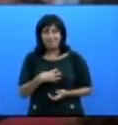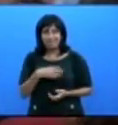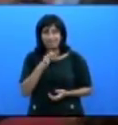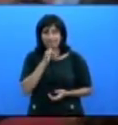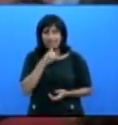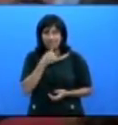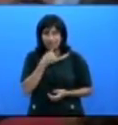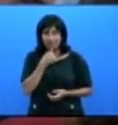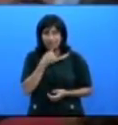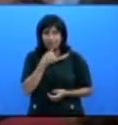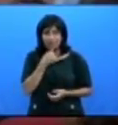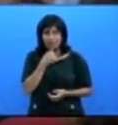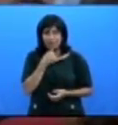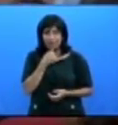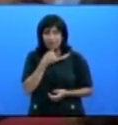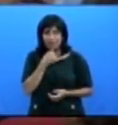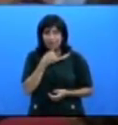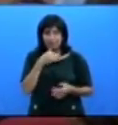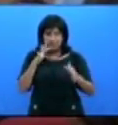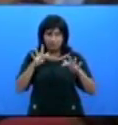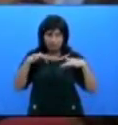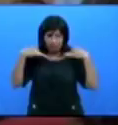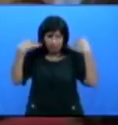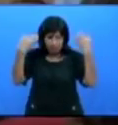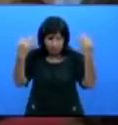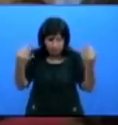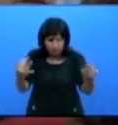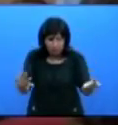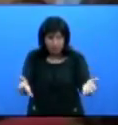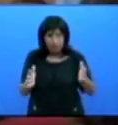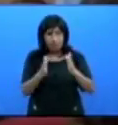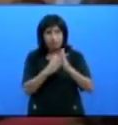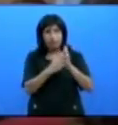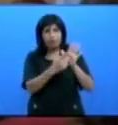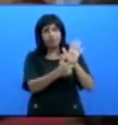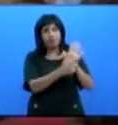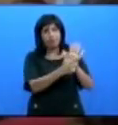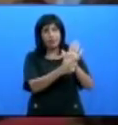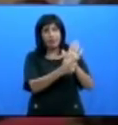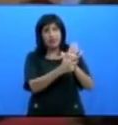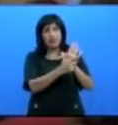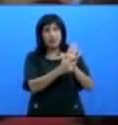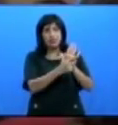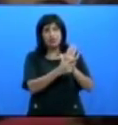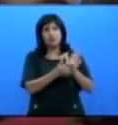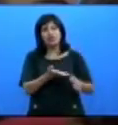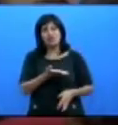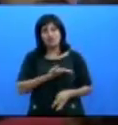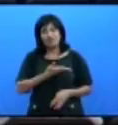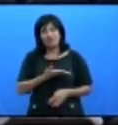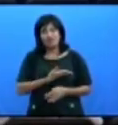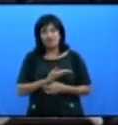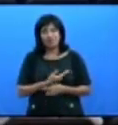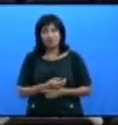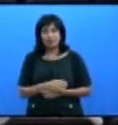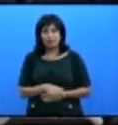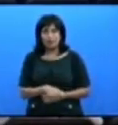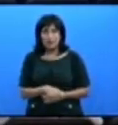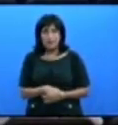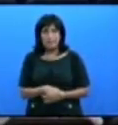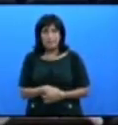essa singela homenagem que a Câmara Municipal presta a esse grande amigo nosso.